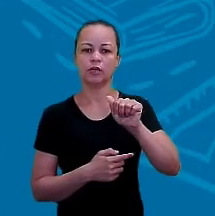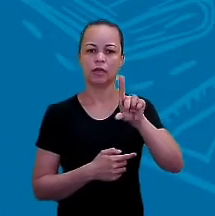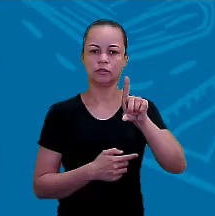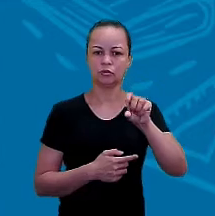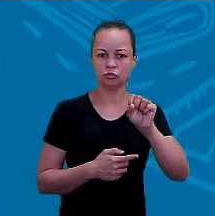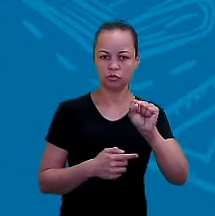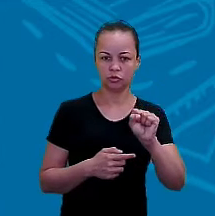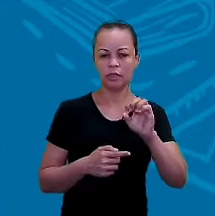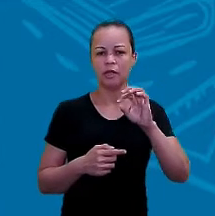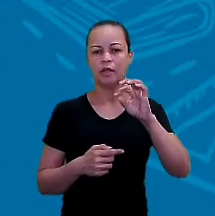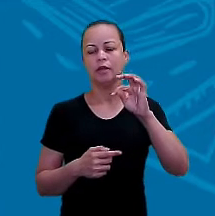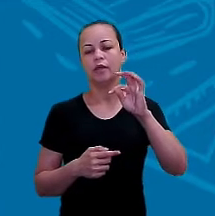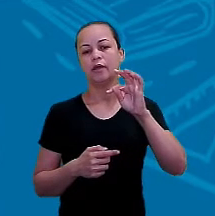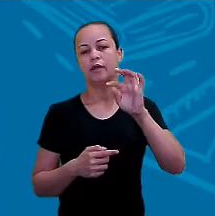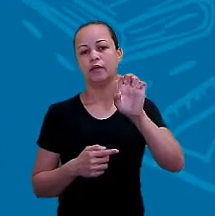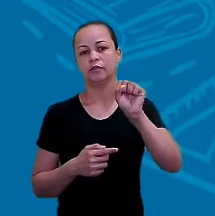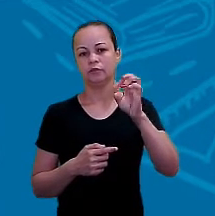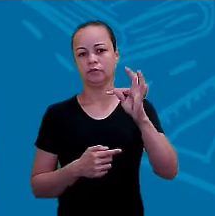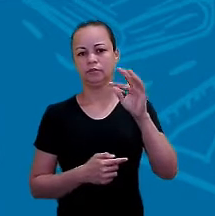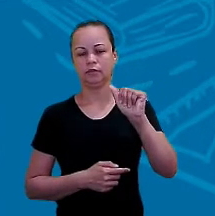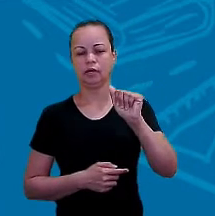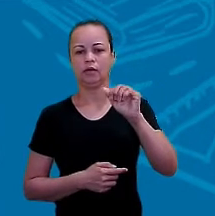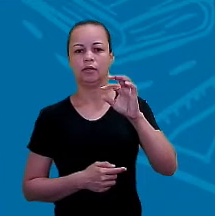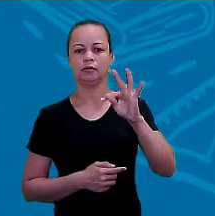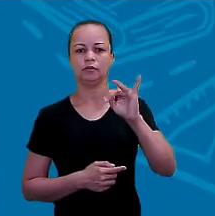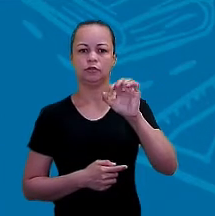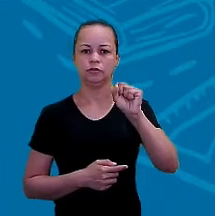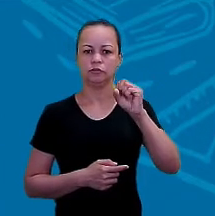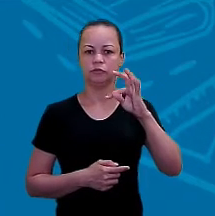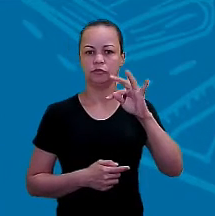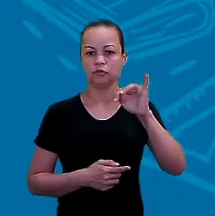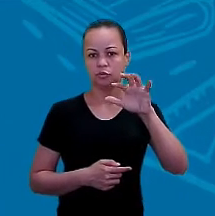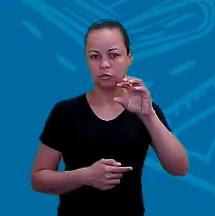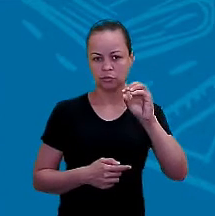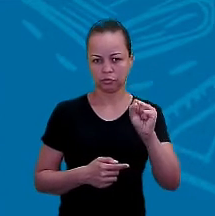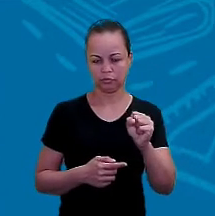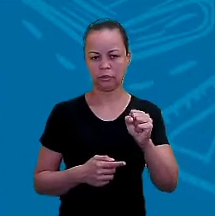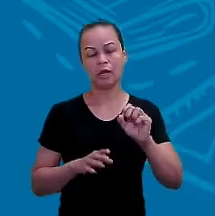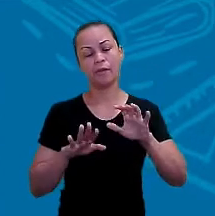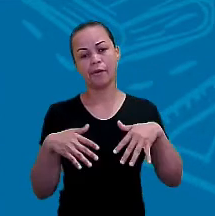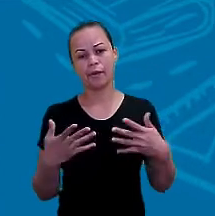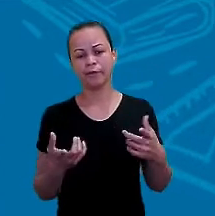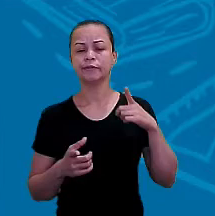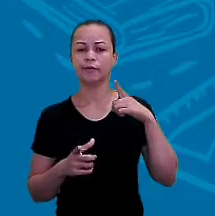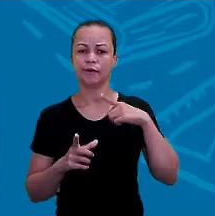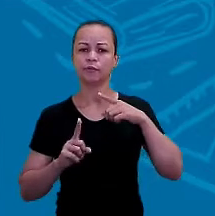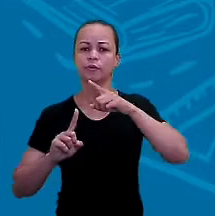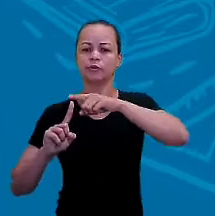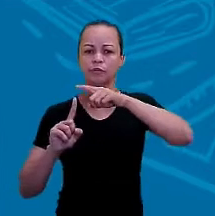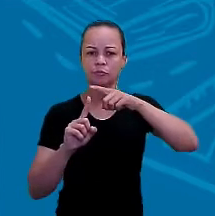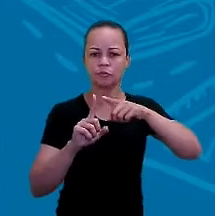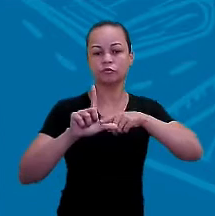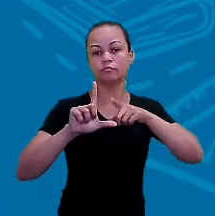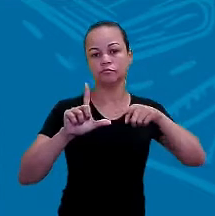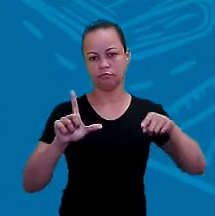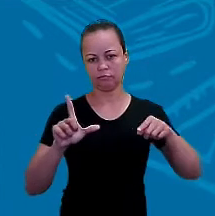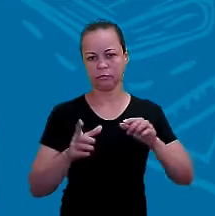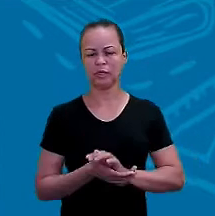tá bom? E aí eu vou ter alguns tipos de gráficos. Que aí